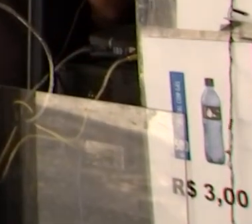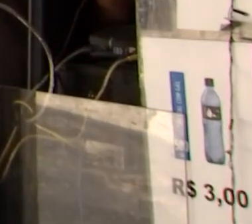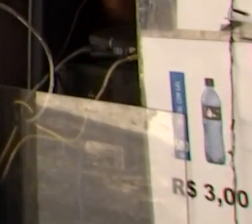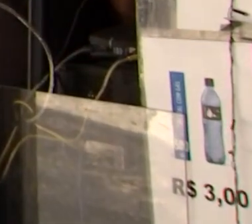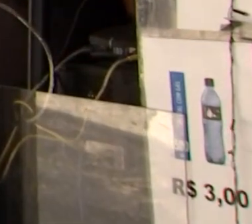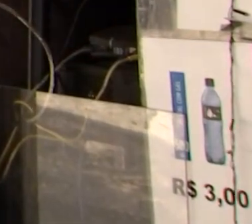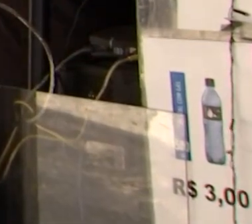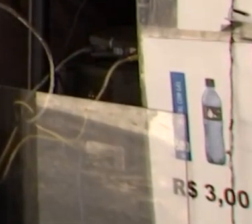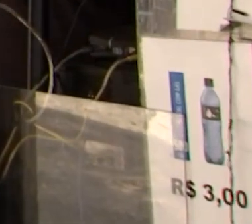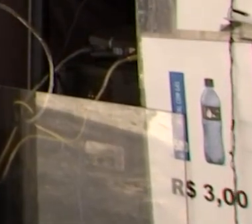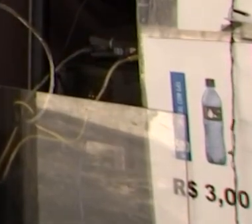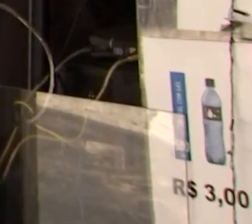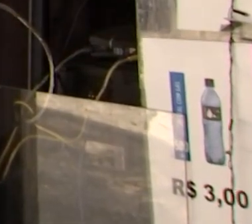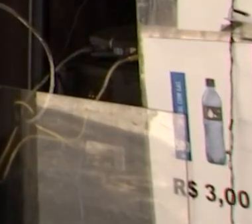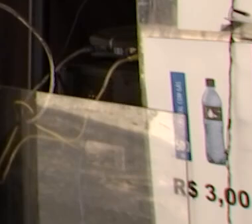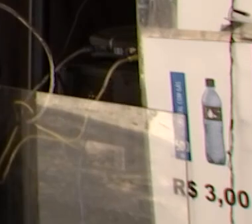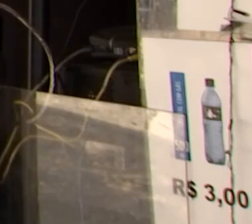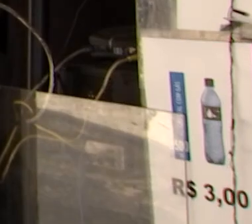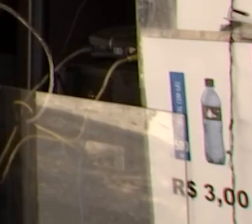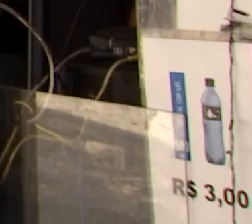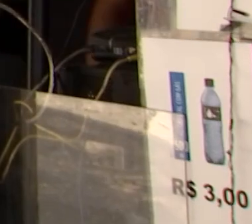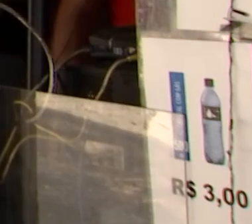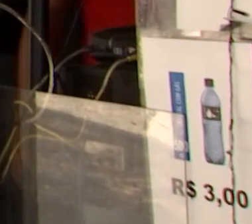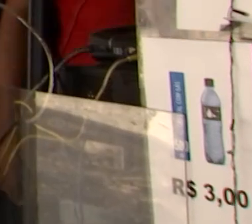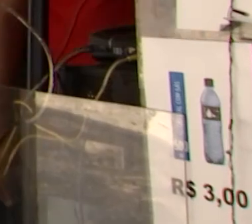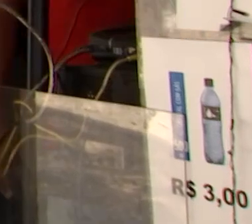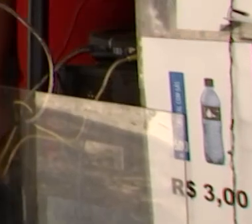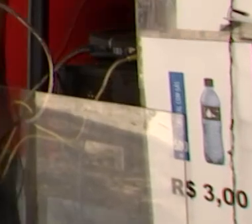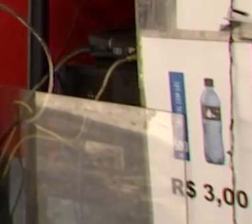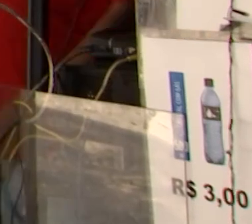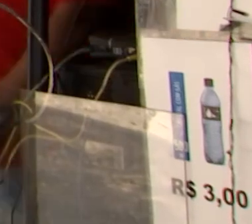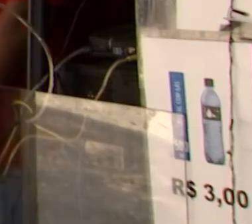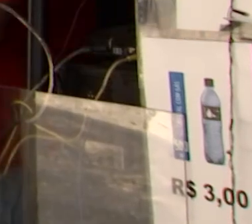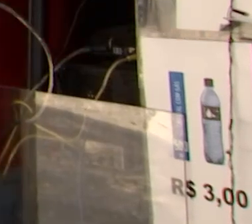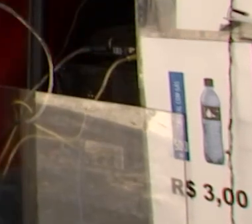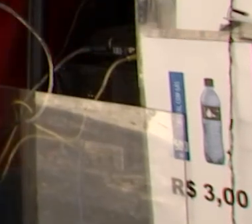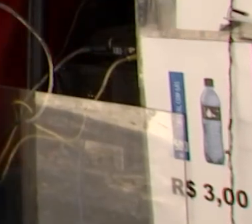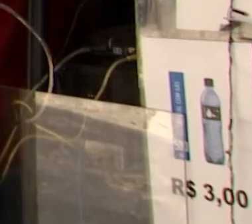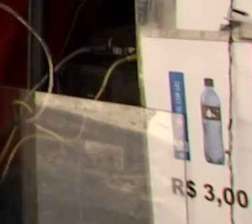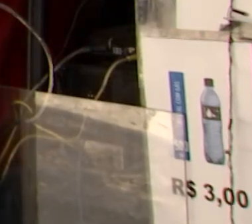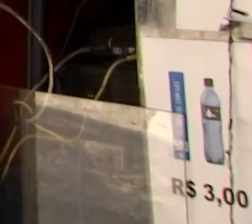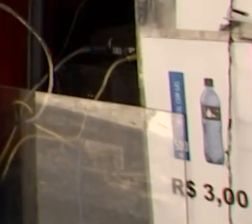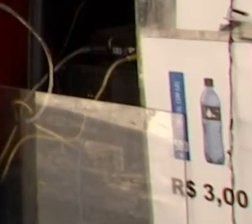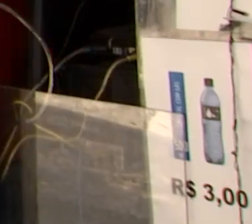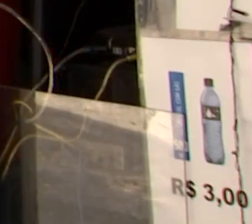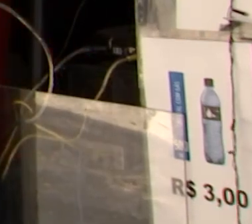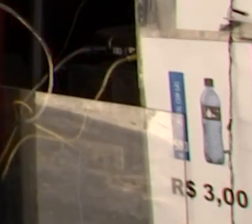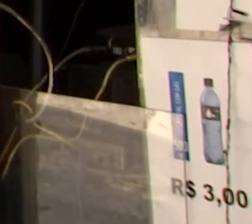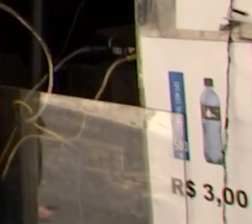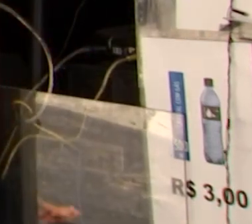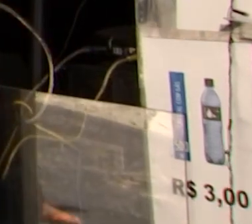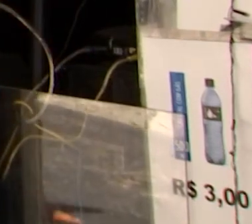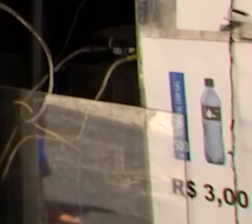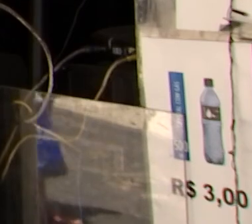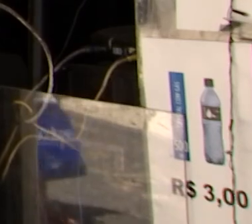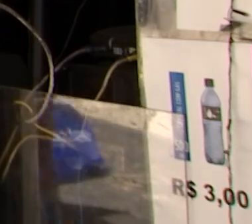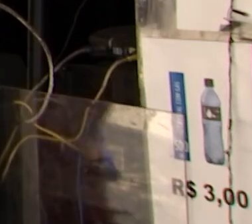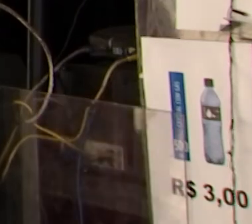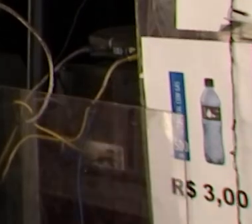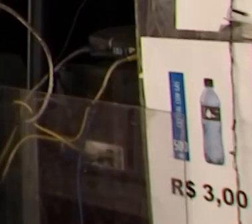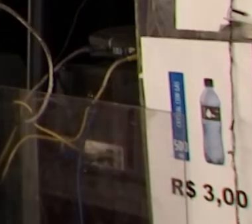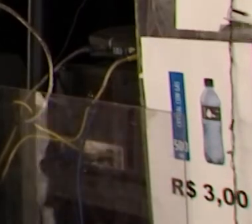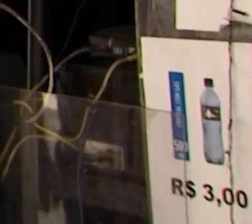fui nostálgico, né? Inclusive, uma boa pergunta que vocês estão me fazendo, né? Está faltando em